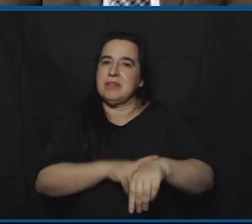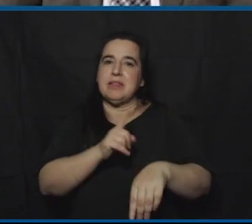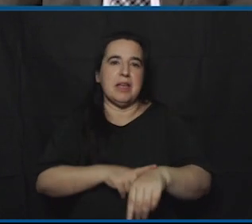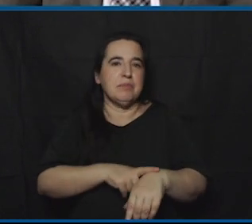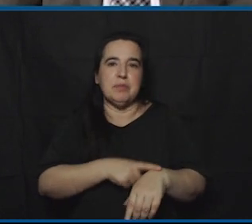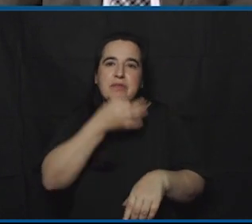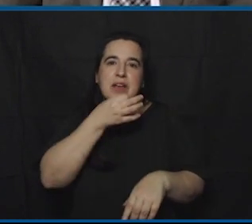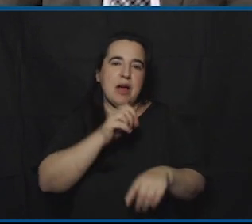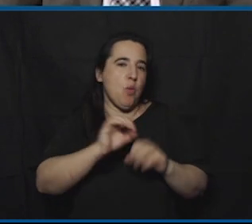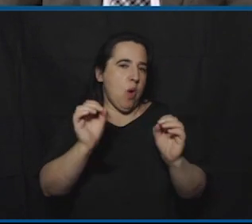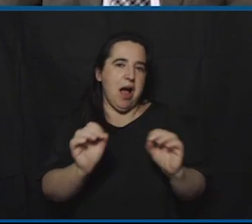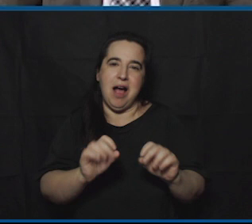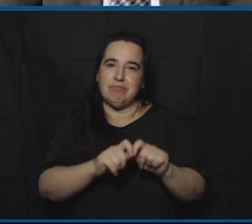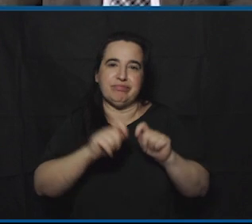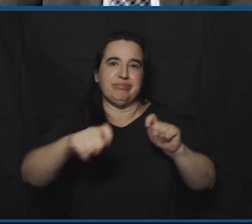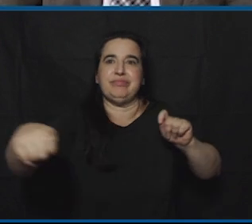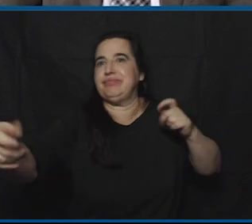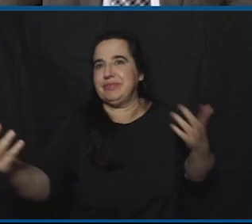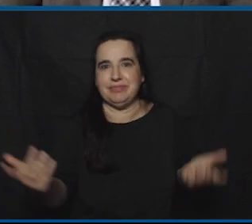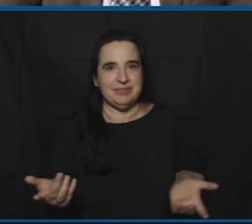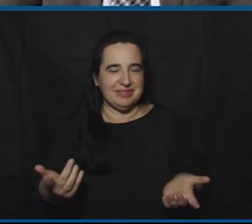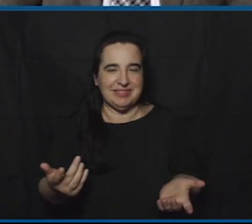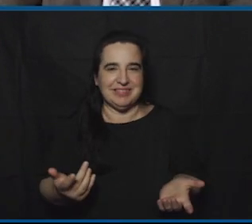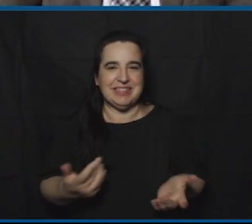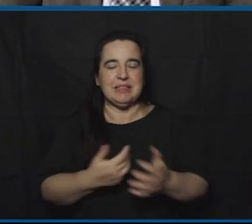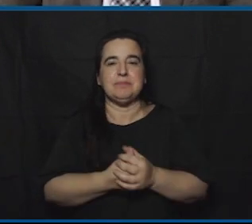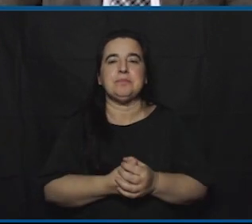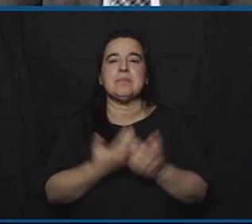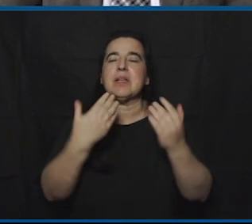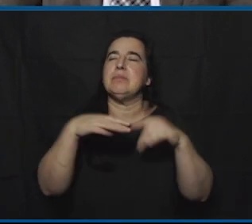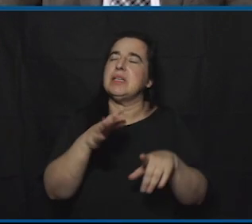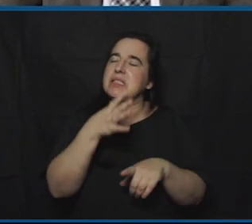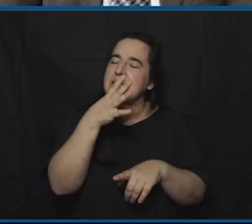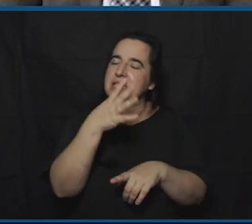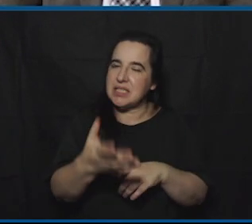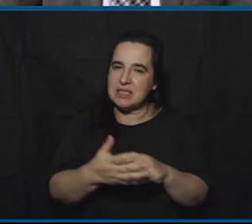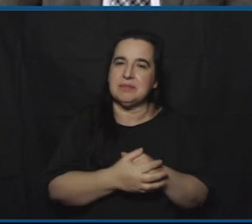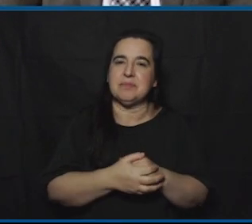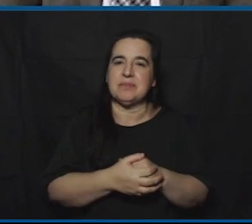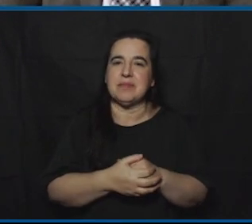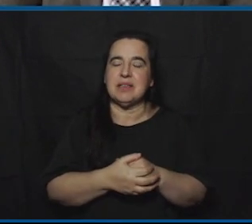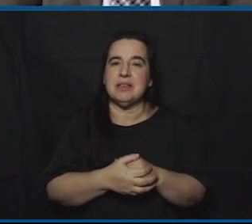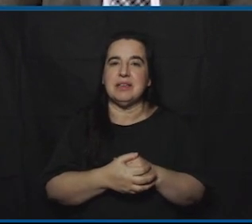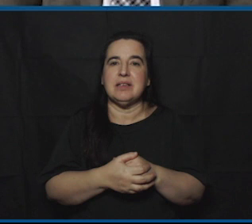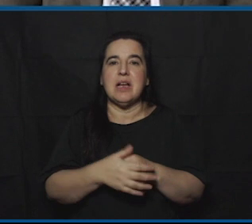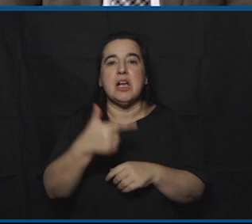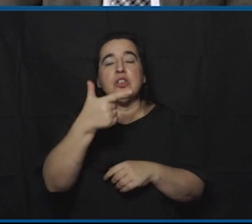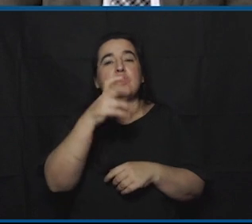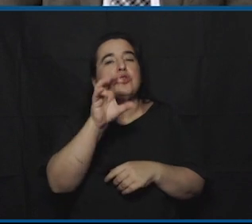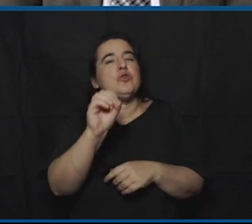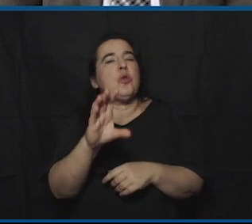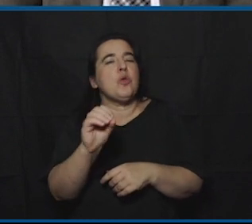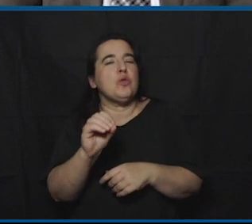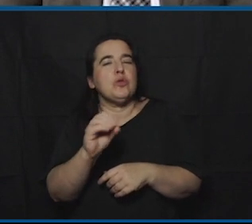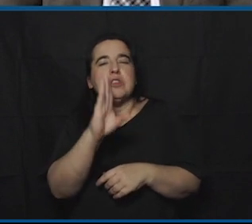não teríamos tempo suficiente para abordar realmente este Deus imenso. Mas começaria, sim, por falar deste tronco de